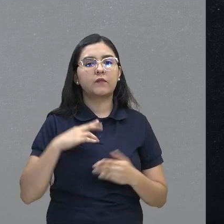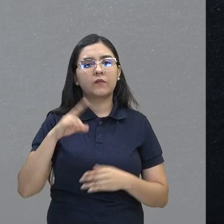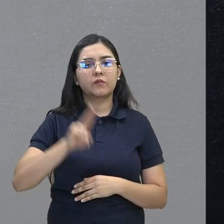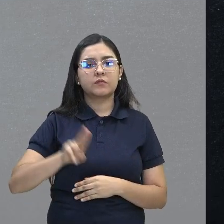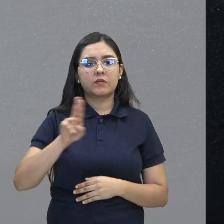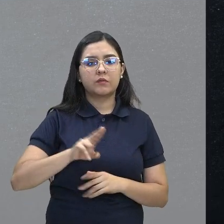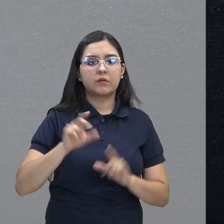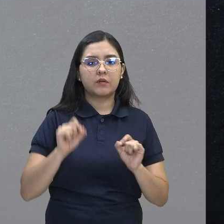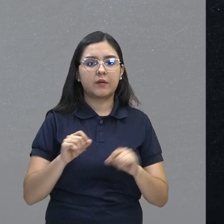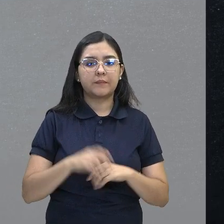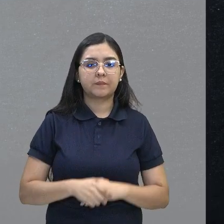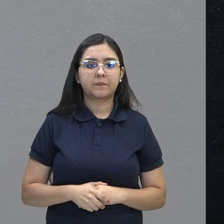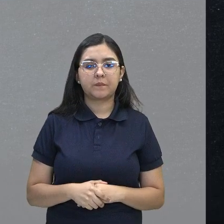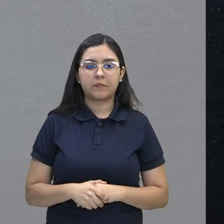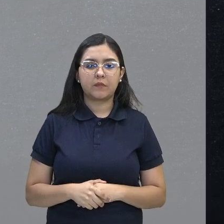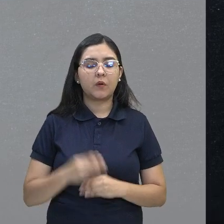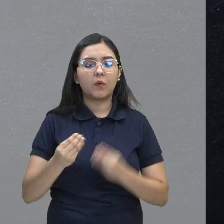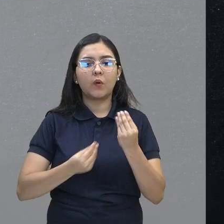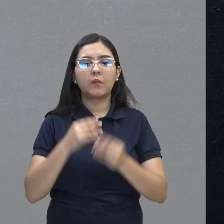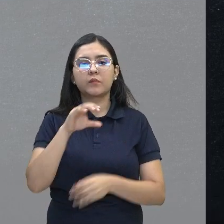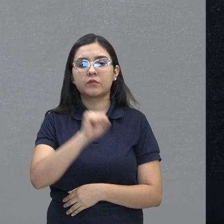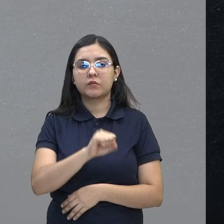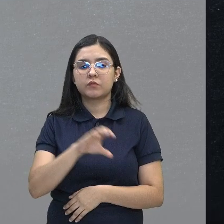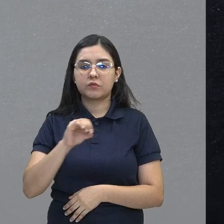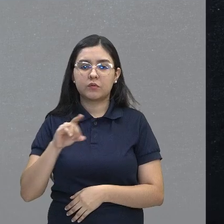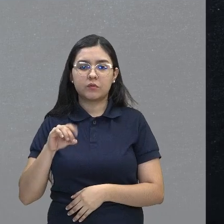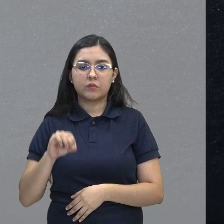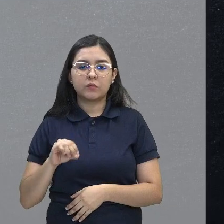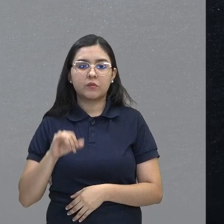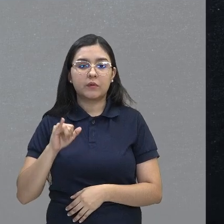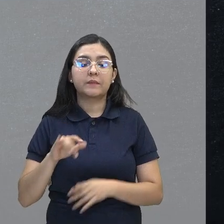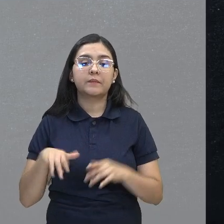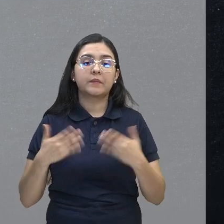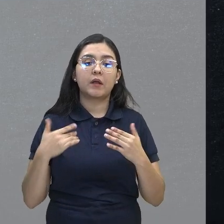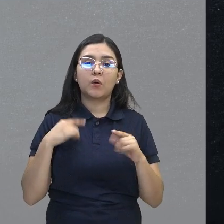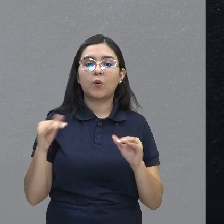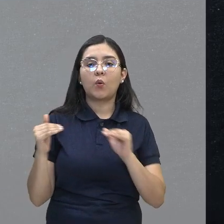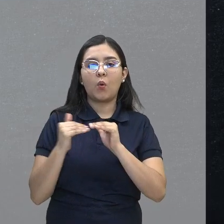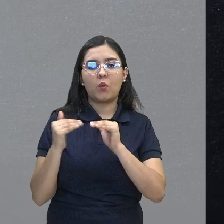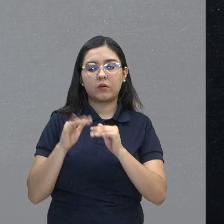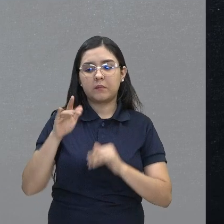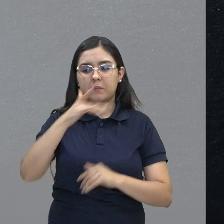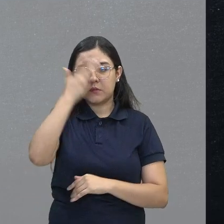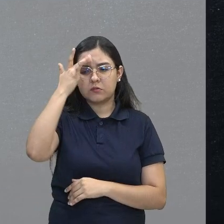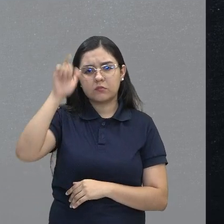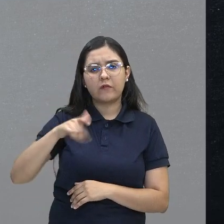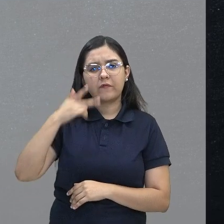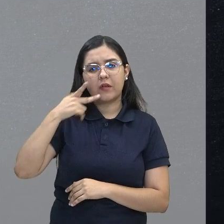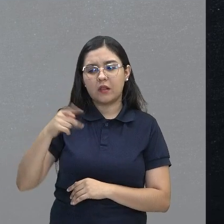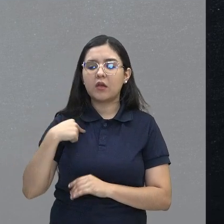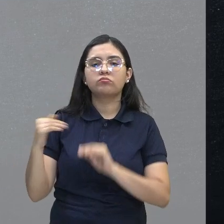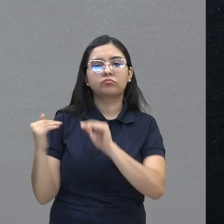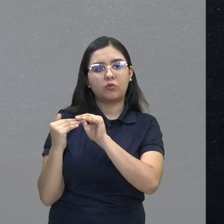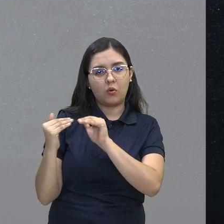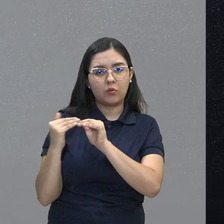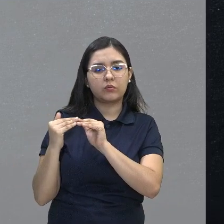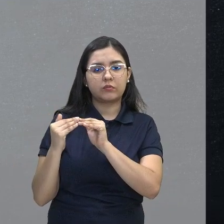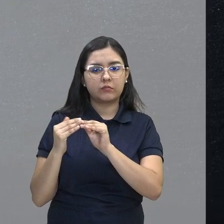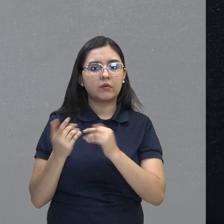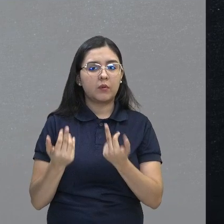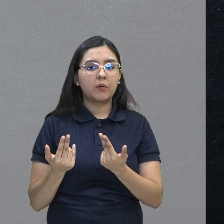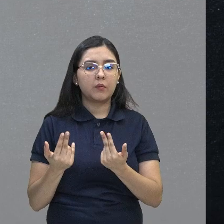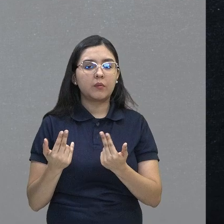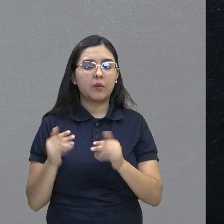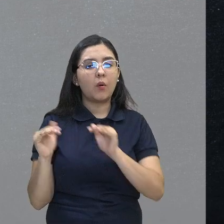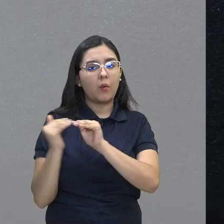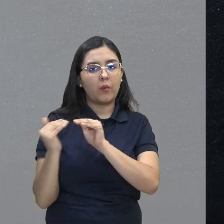utilizar para concordar com alguém, tá? Quando alguém fala alguma coisa, eu vou concordar dizendo, é a mesma coisa, eu